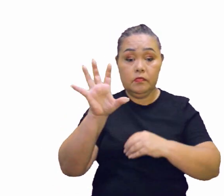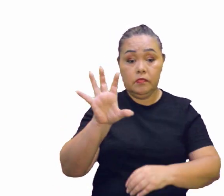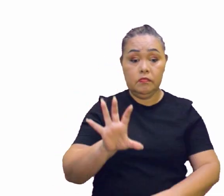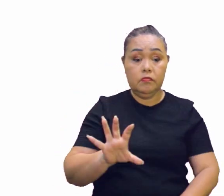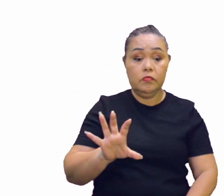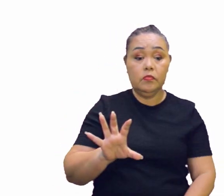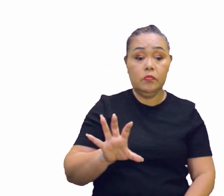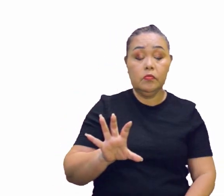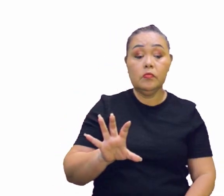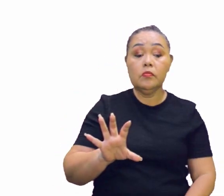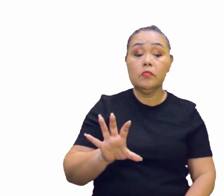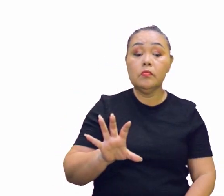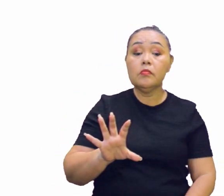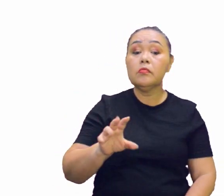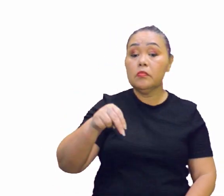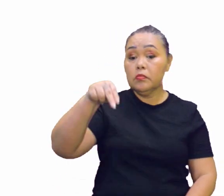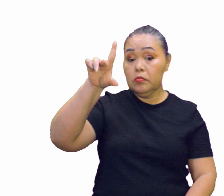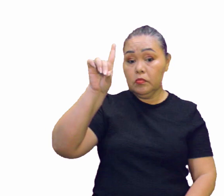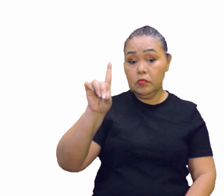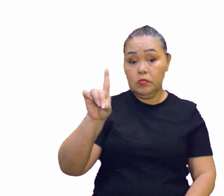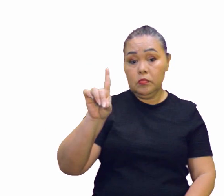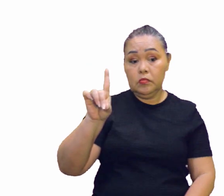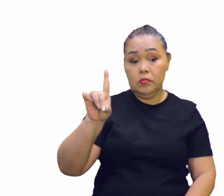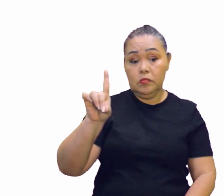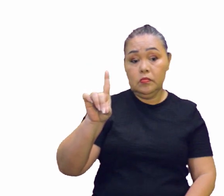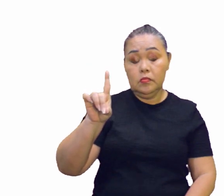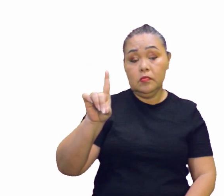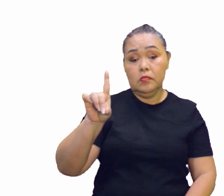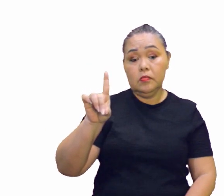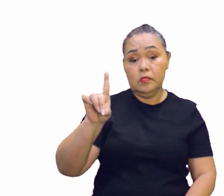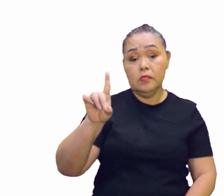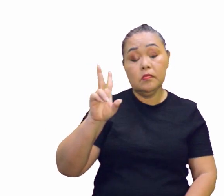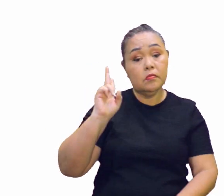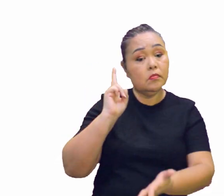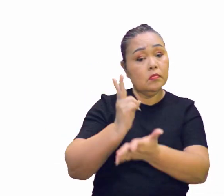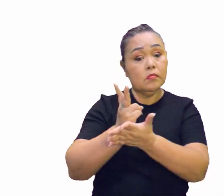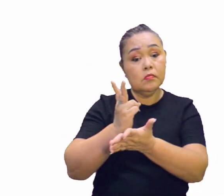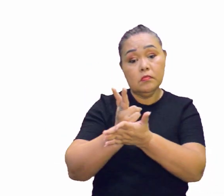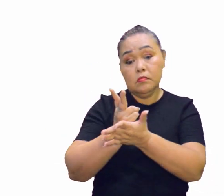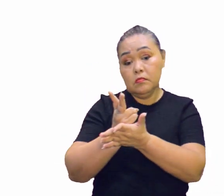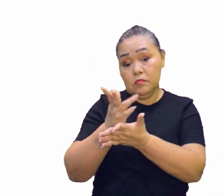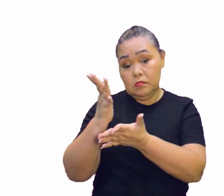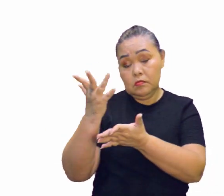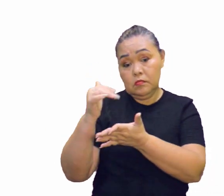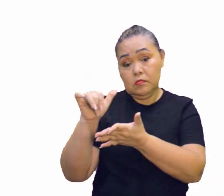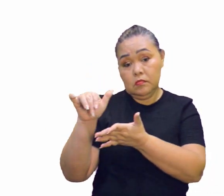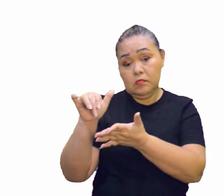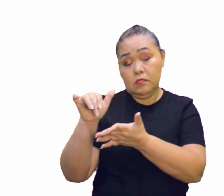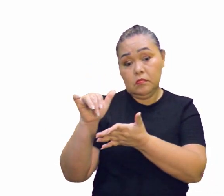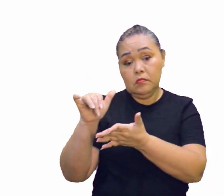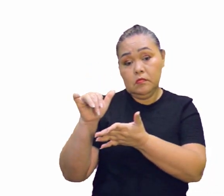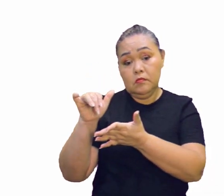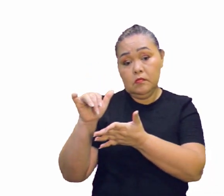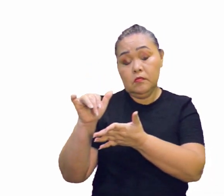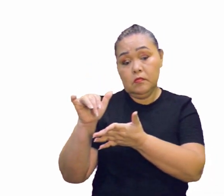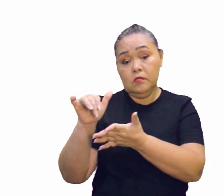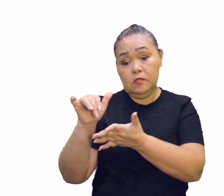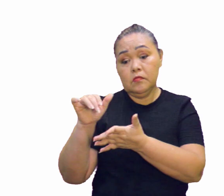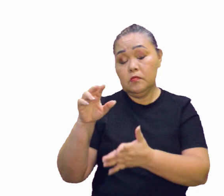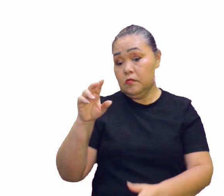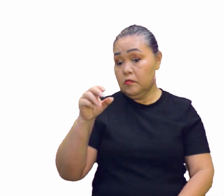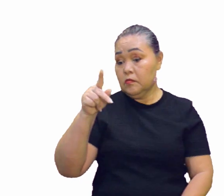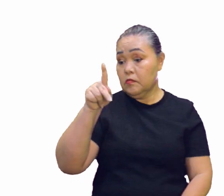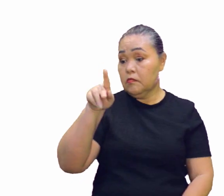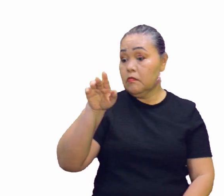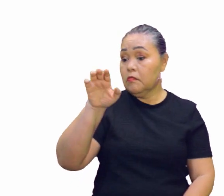centro-oeste. E aí nós temos o Nordeste, que basicamente é a mesma da região da regionalização